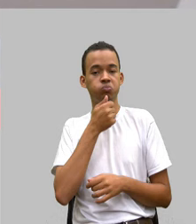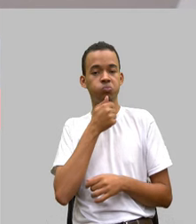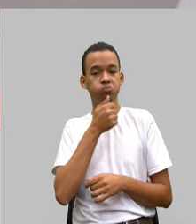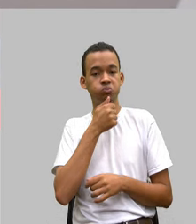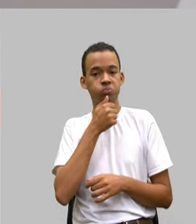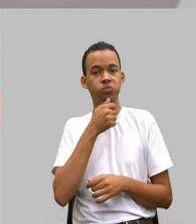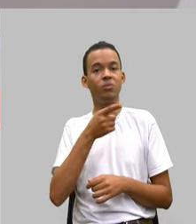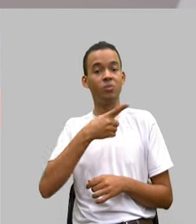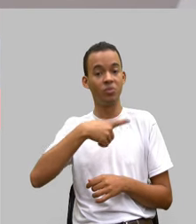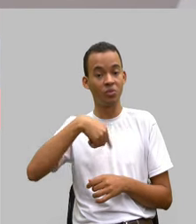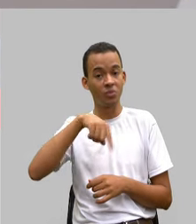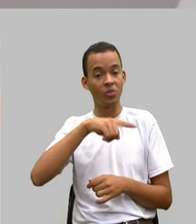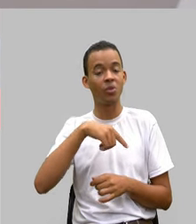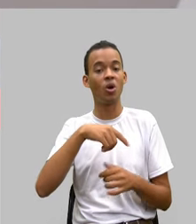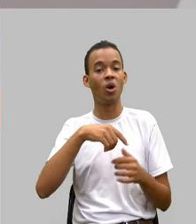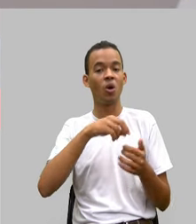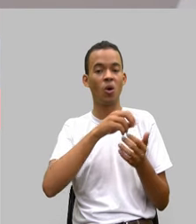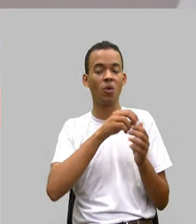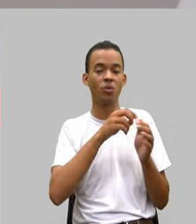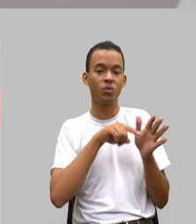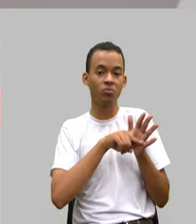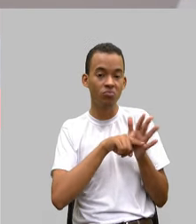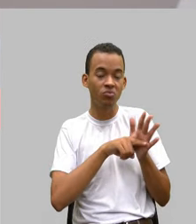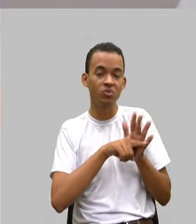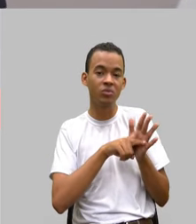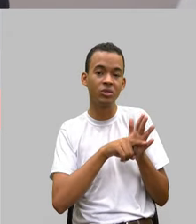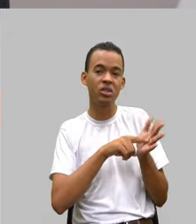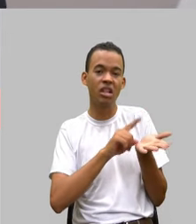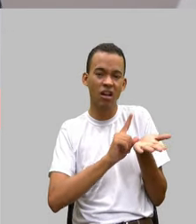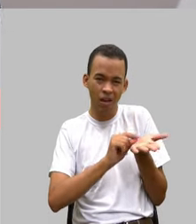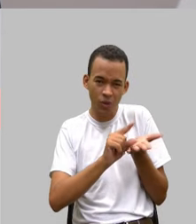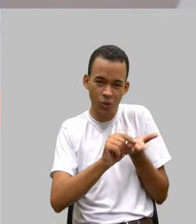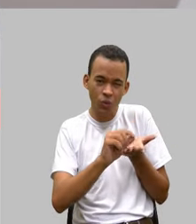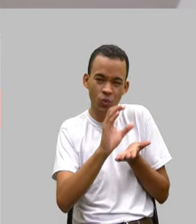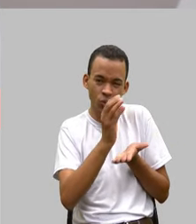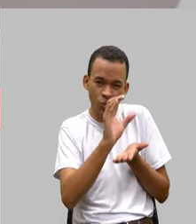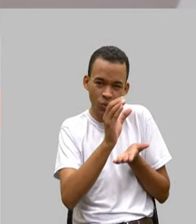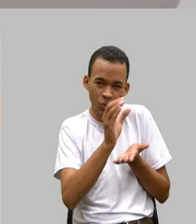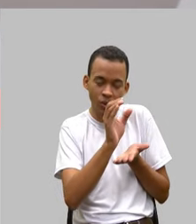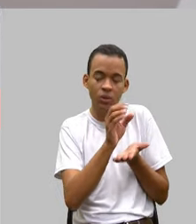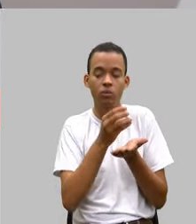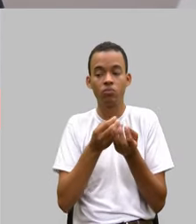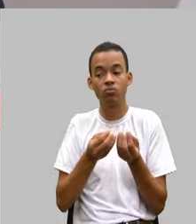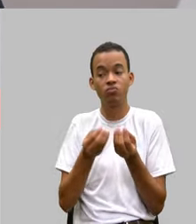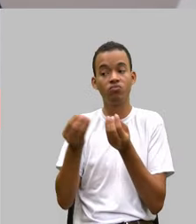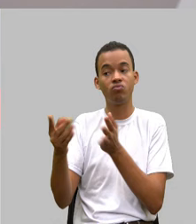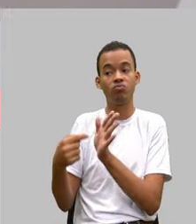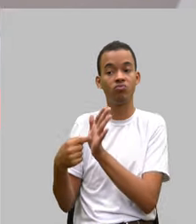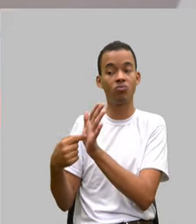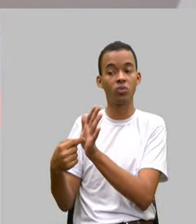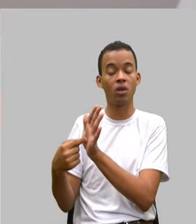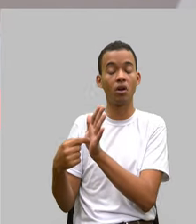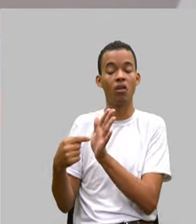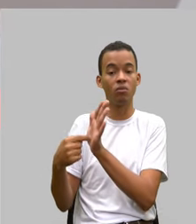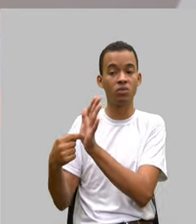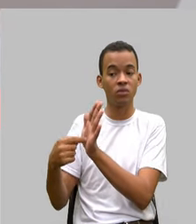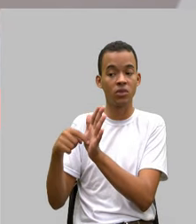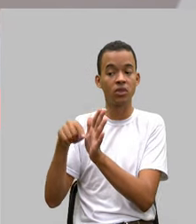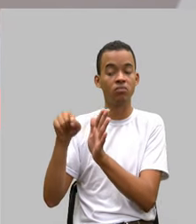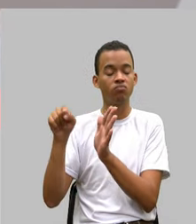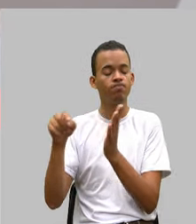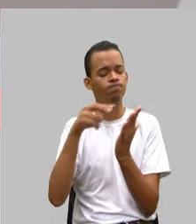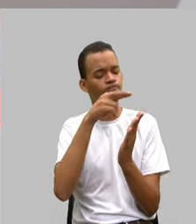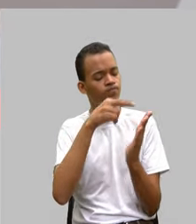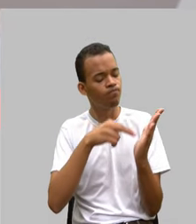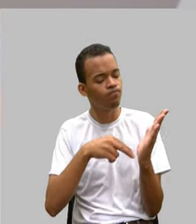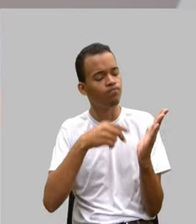um Congresso de cannabis medicinal médico e daí ela mudou a cabeça então a gente vê que existe o preconceito mas se